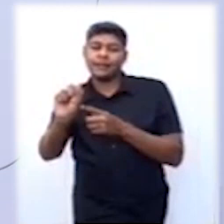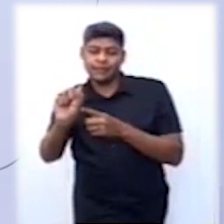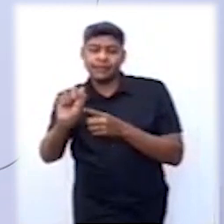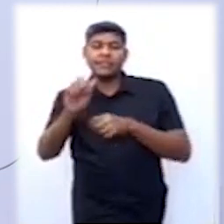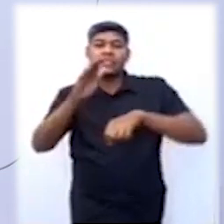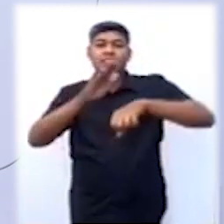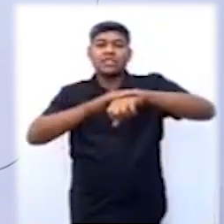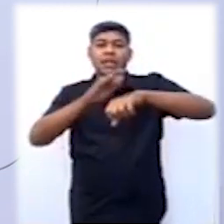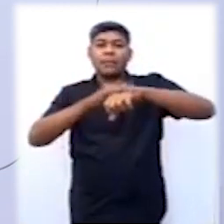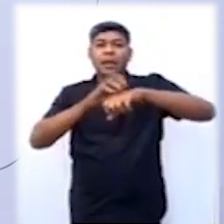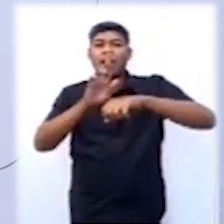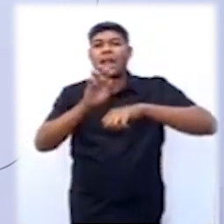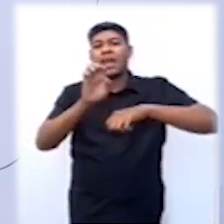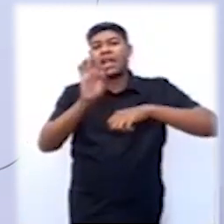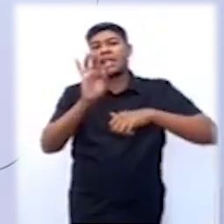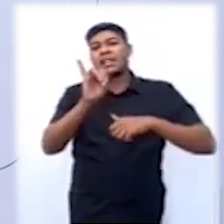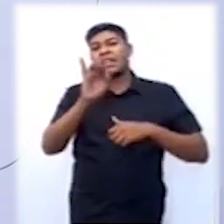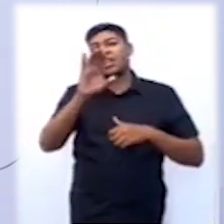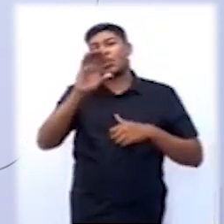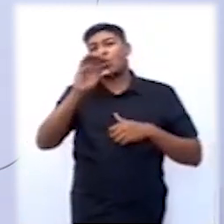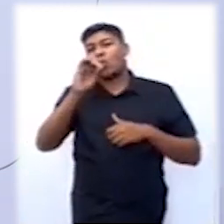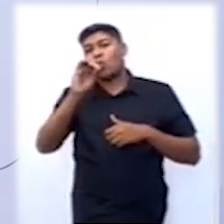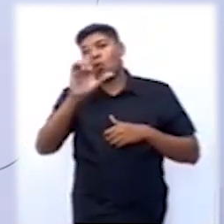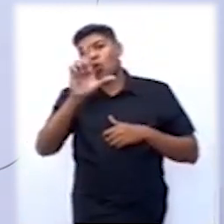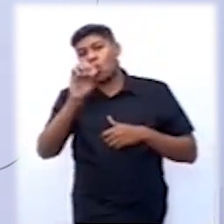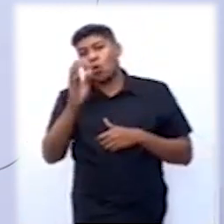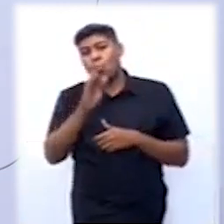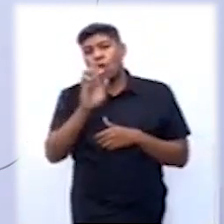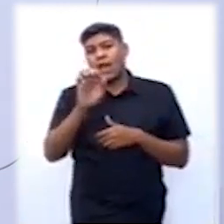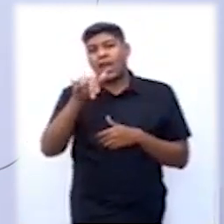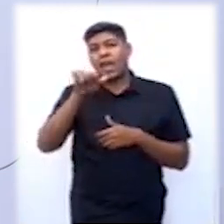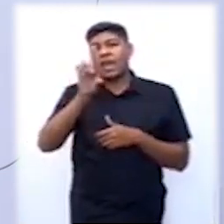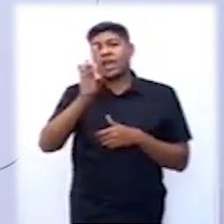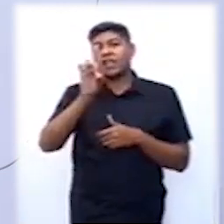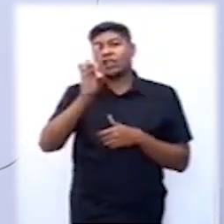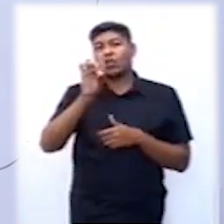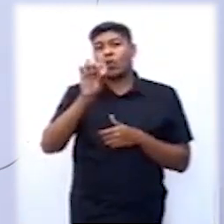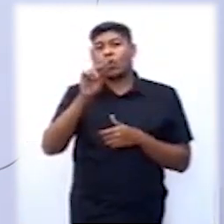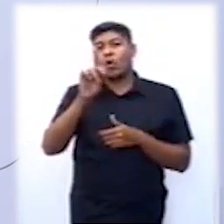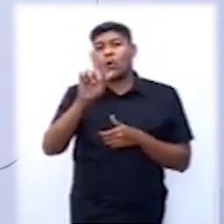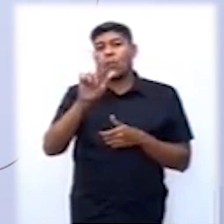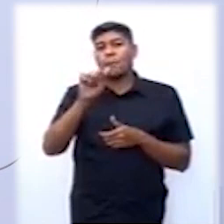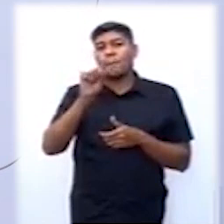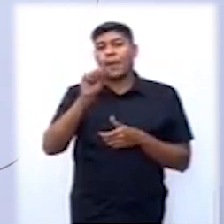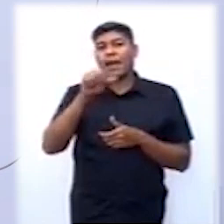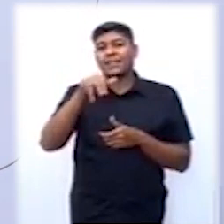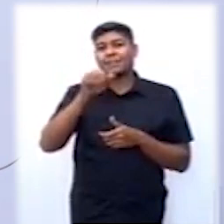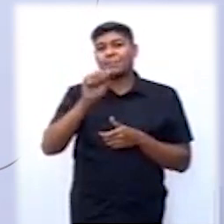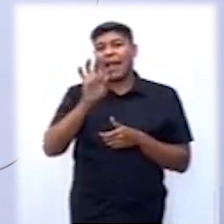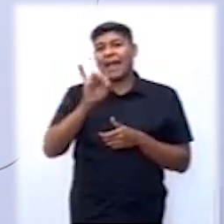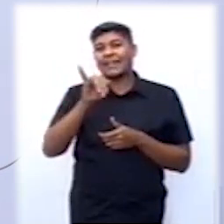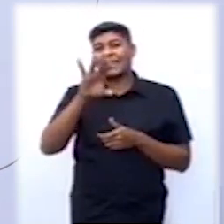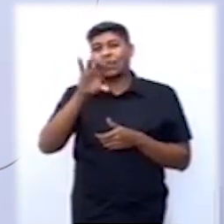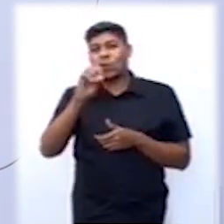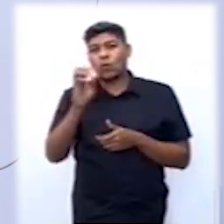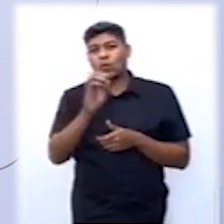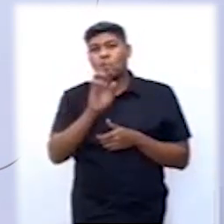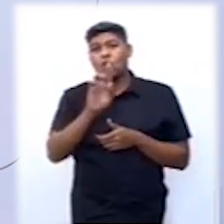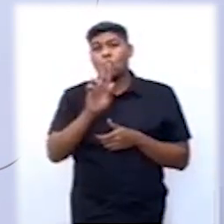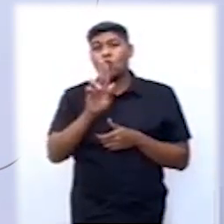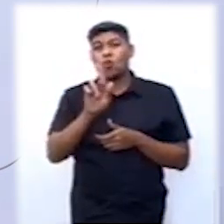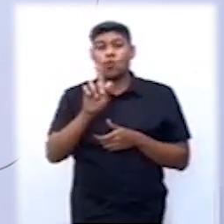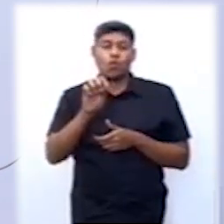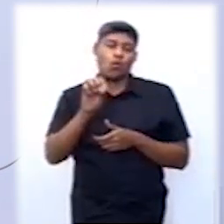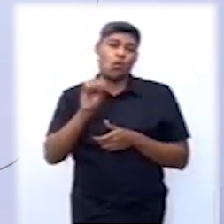ela é chamada de retículo endoplasmático rugoso, galera. Já ouviram falar dela? Então, essas proteínas, elas vão